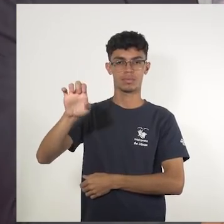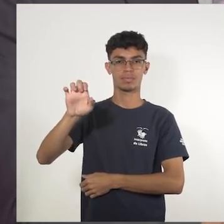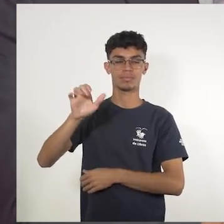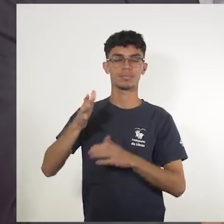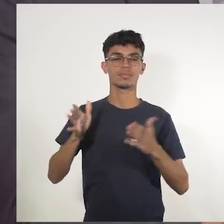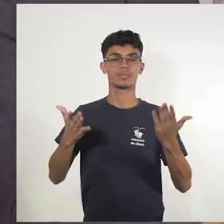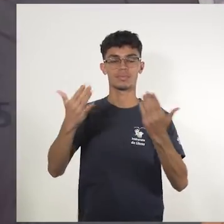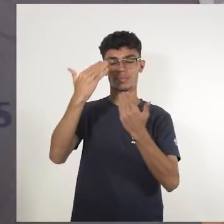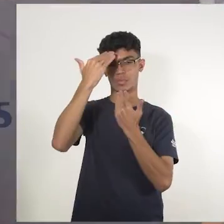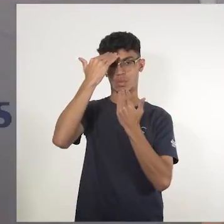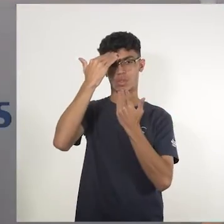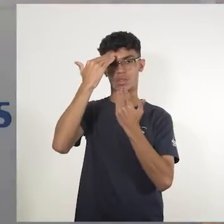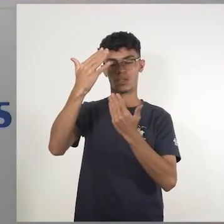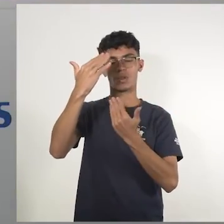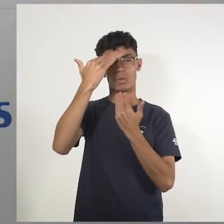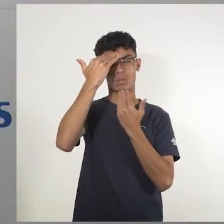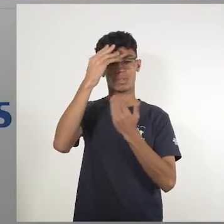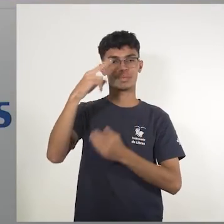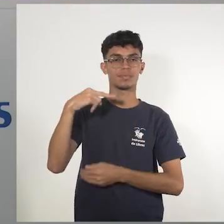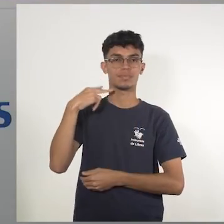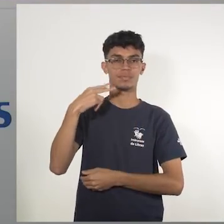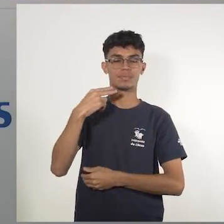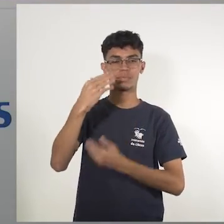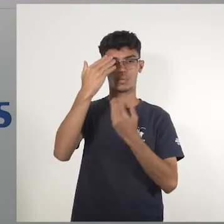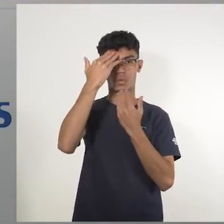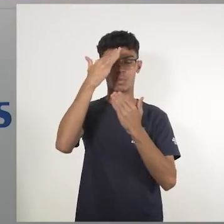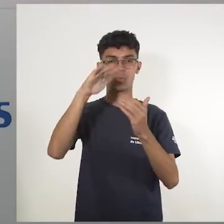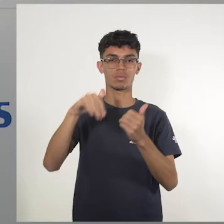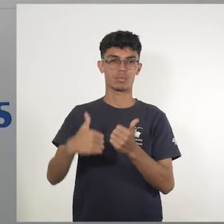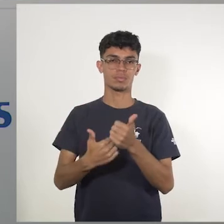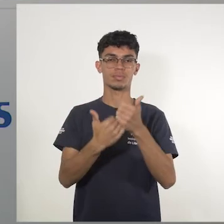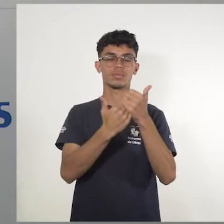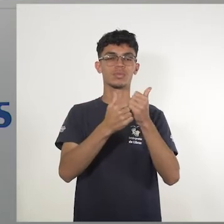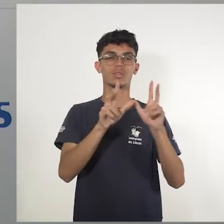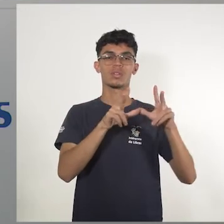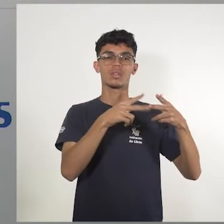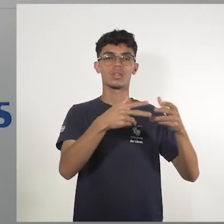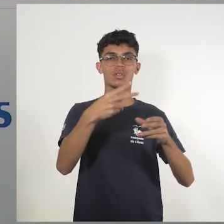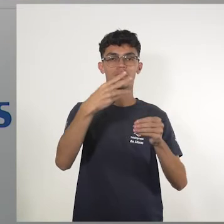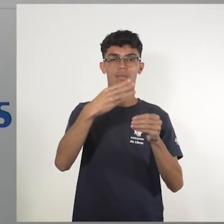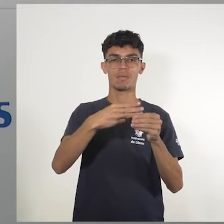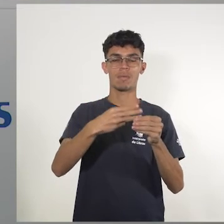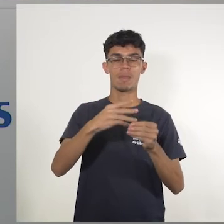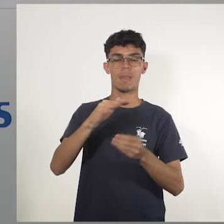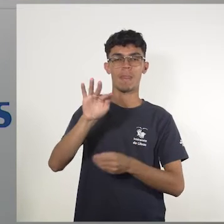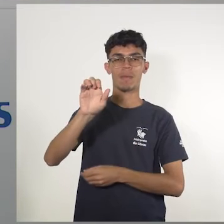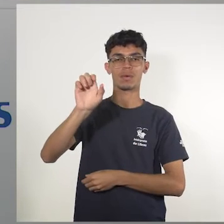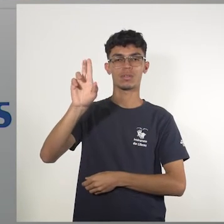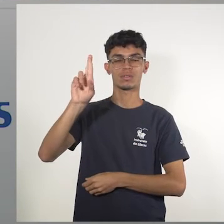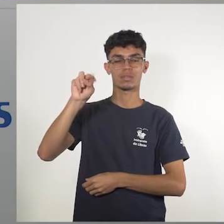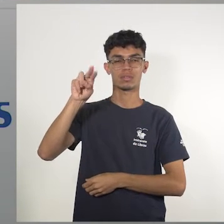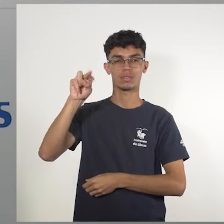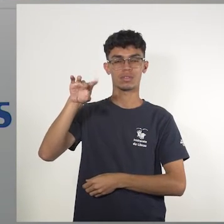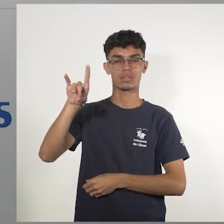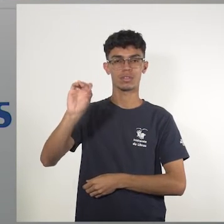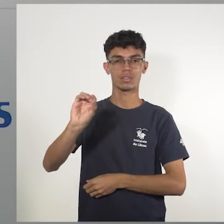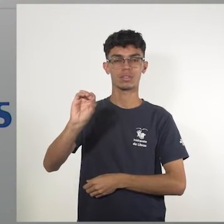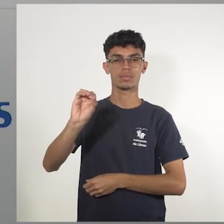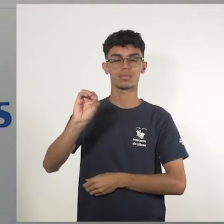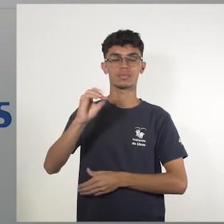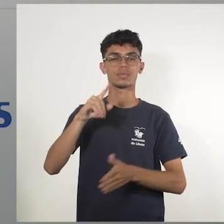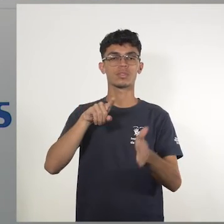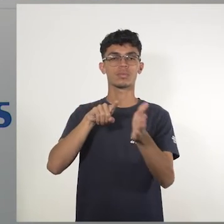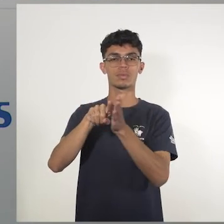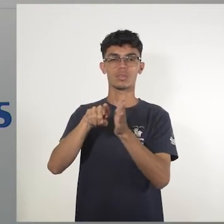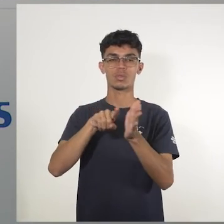frente. Muito obrigado. Obrigado, vereador Tílio Francisco. Agradecer o apoio da Câmara Municipal. Fernando. Obrigada. Vamos dar início, então, às